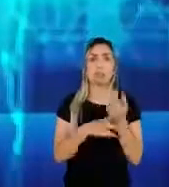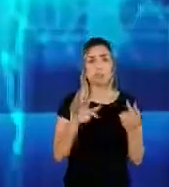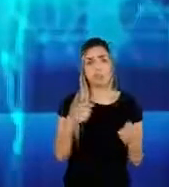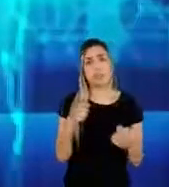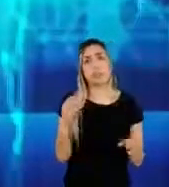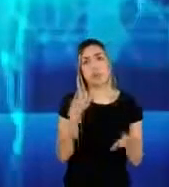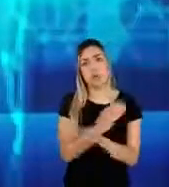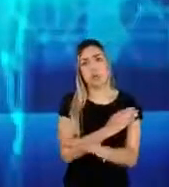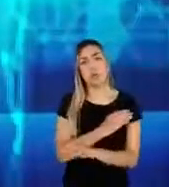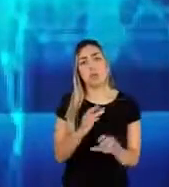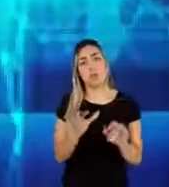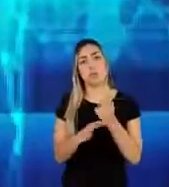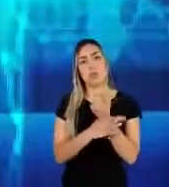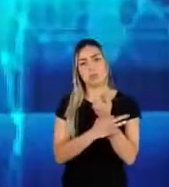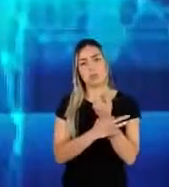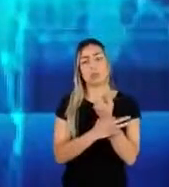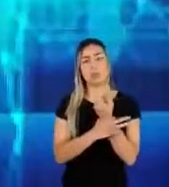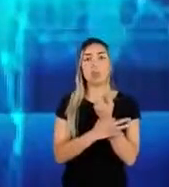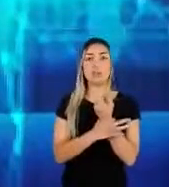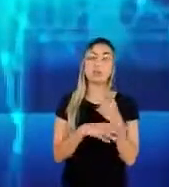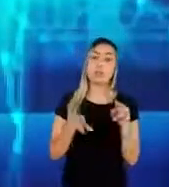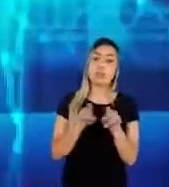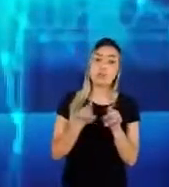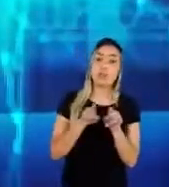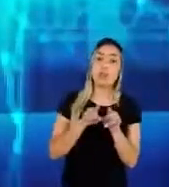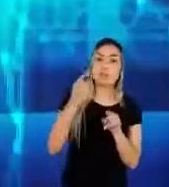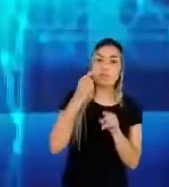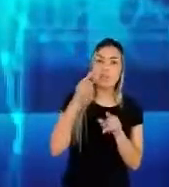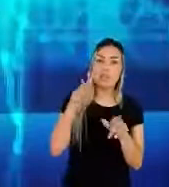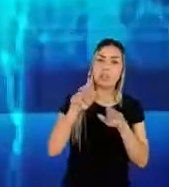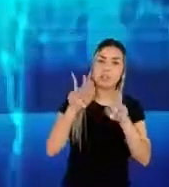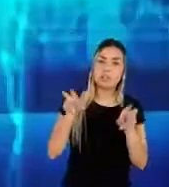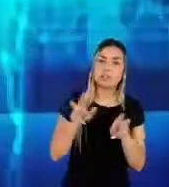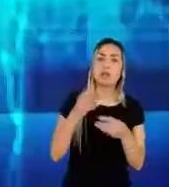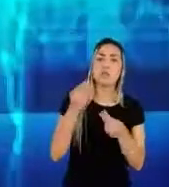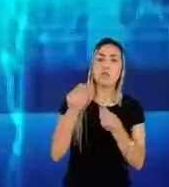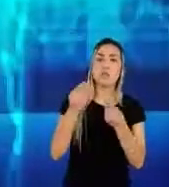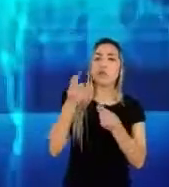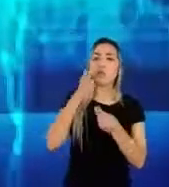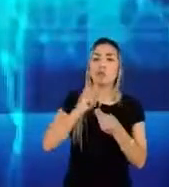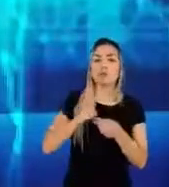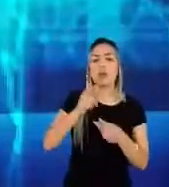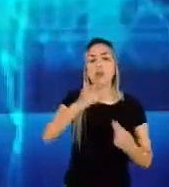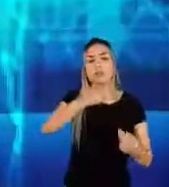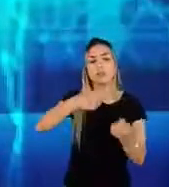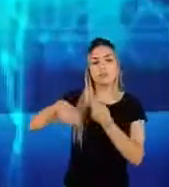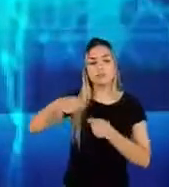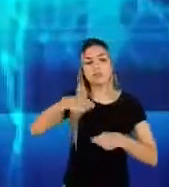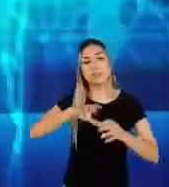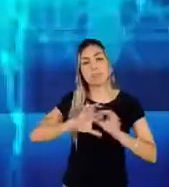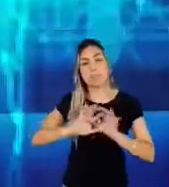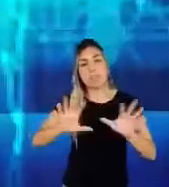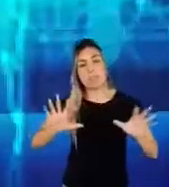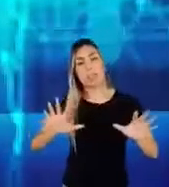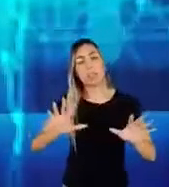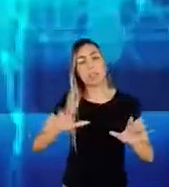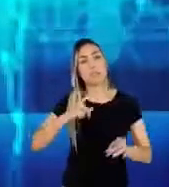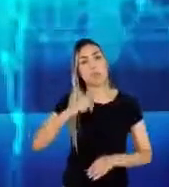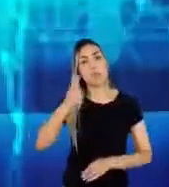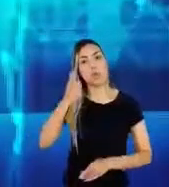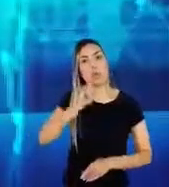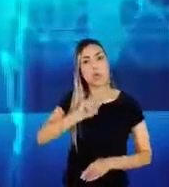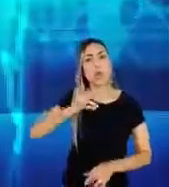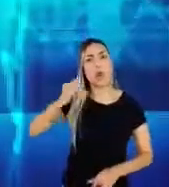E olhando também, Gustavo, né, nessa linha de estruturar o Mercado Livre, nós tivemos uma conquista muito importante,